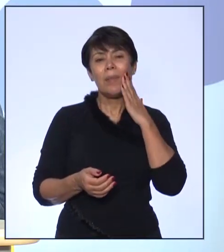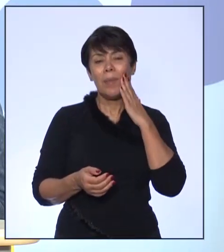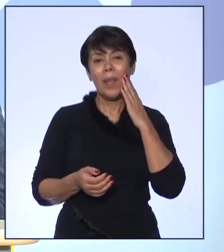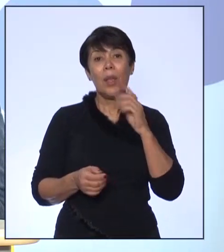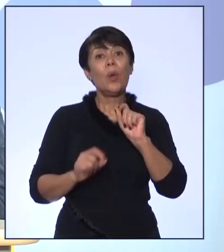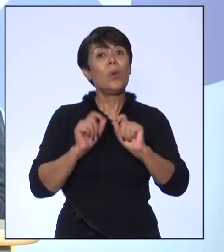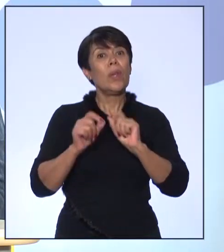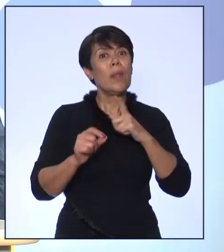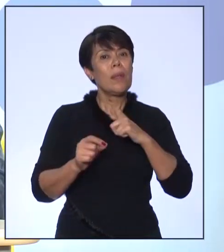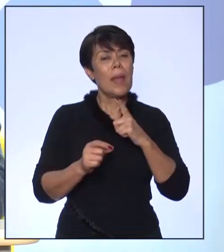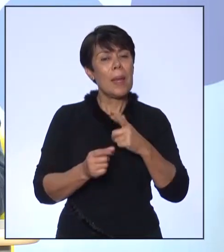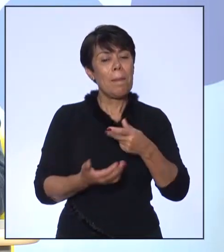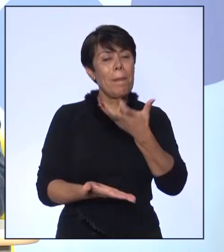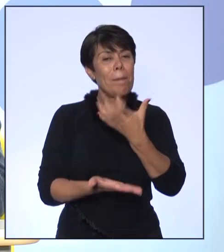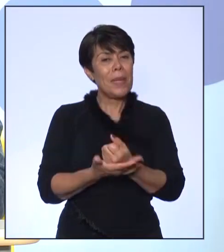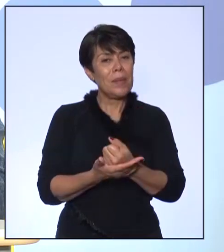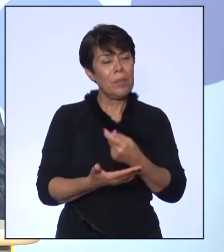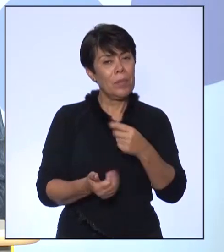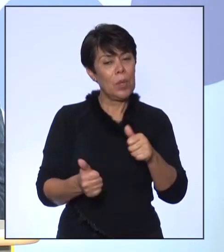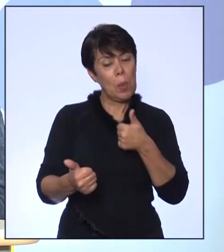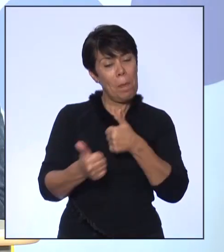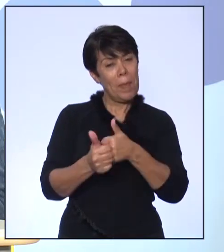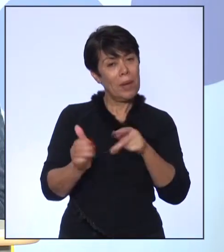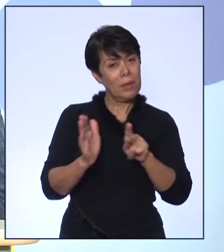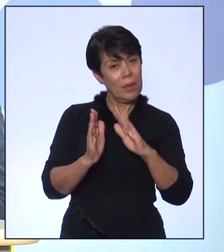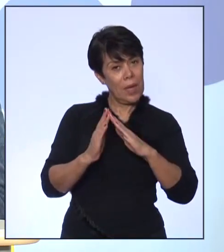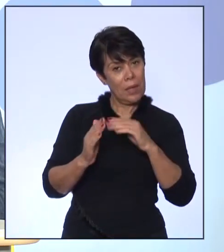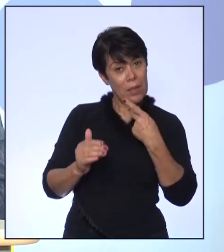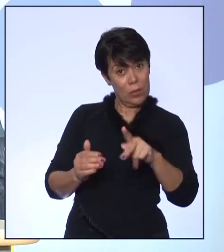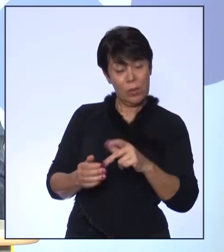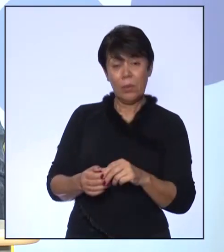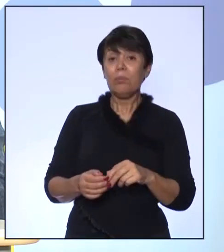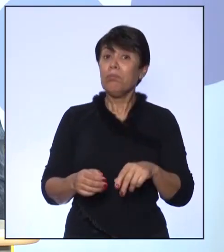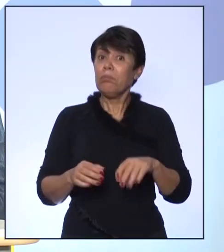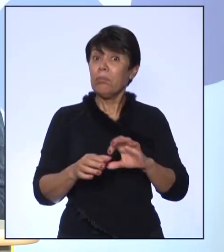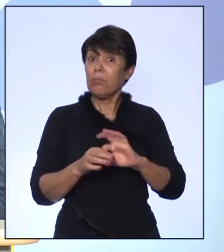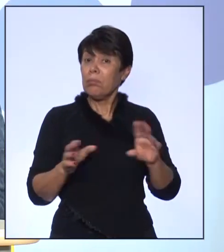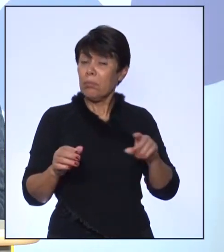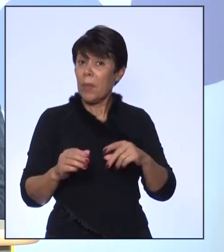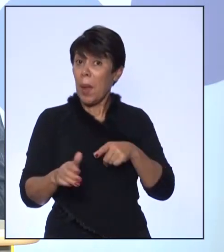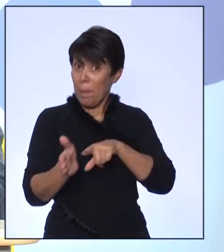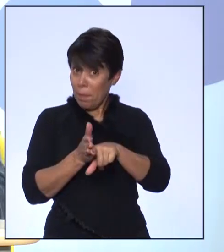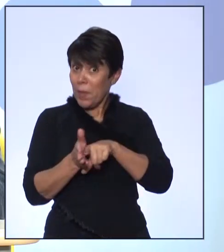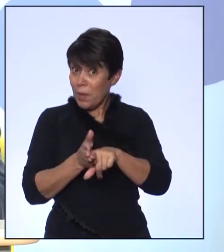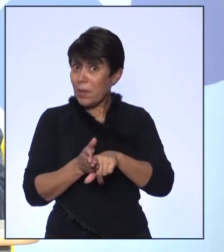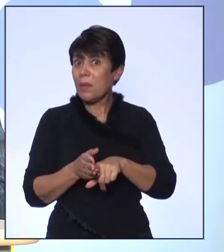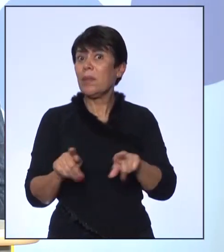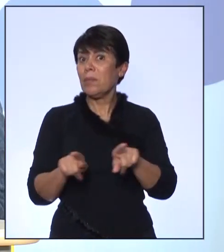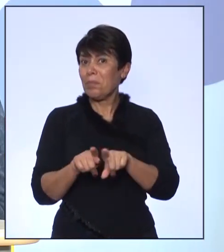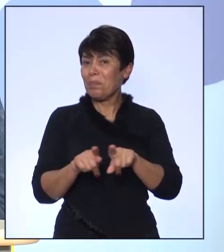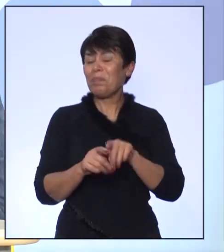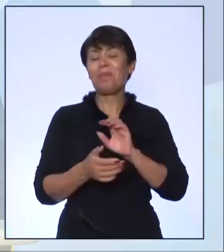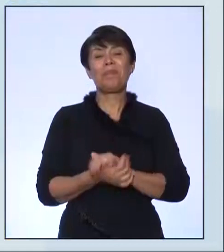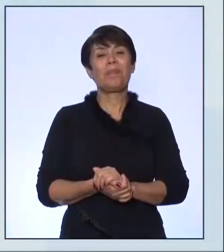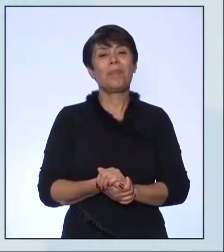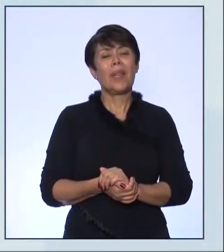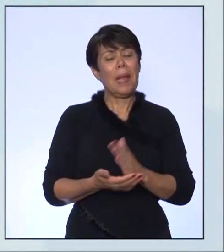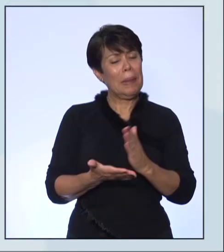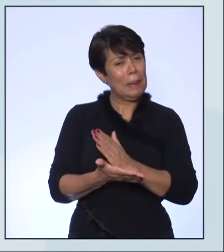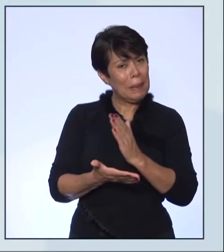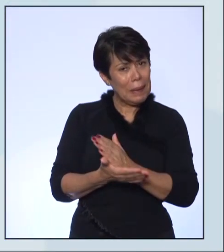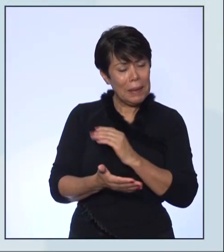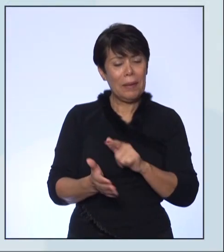da sua casa, né? E depois você pode pesquisar também, né? É importante a questão da pesquisa, tá? Pesquise em